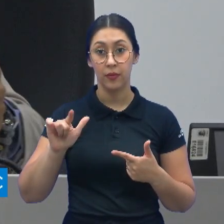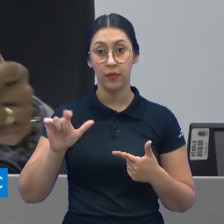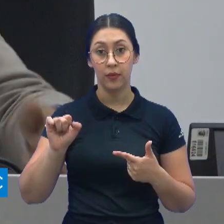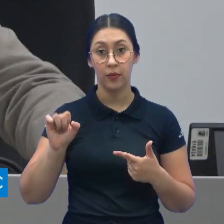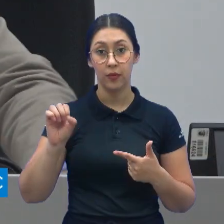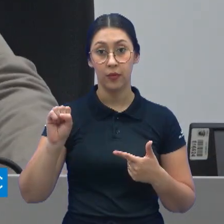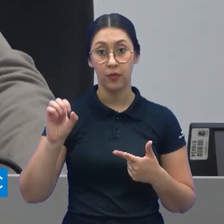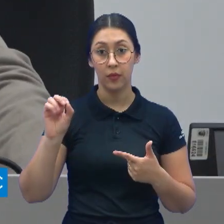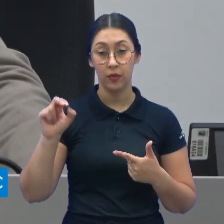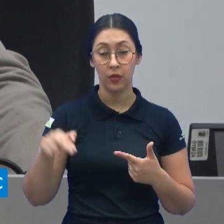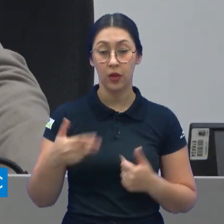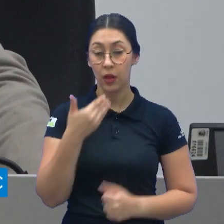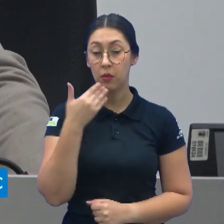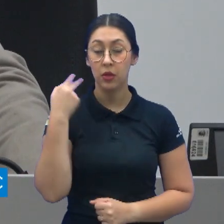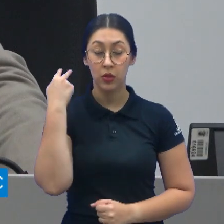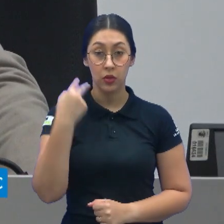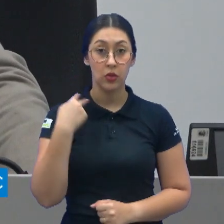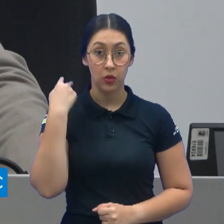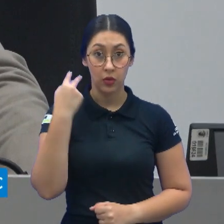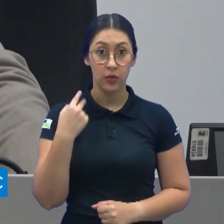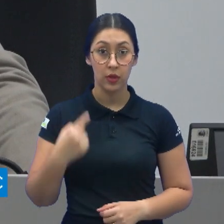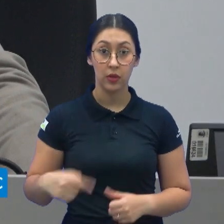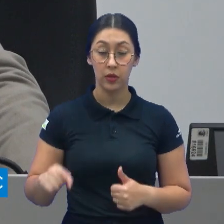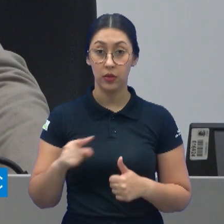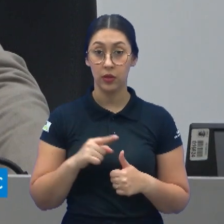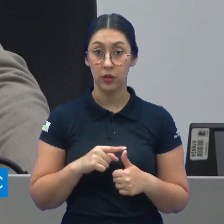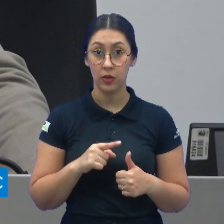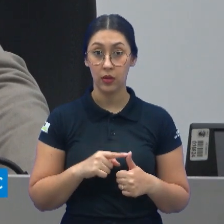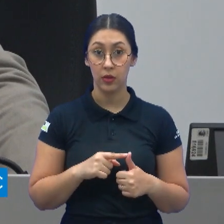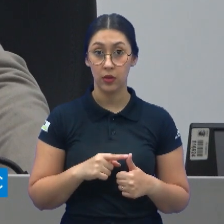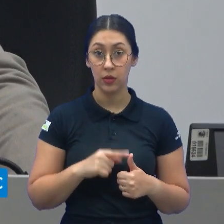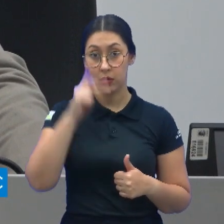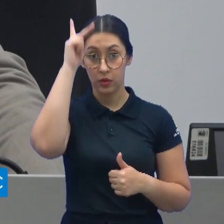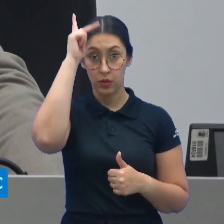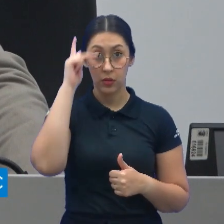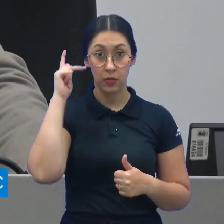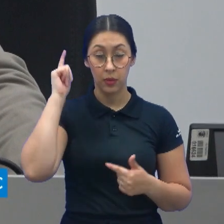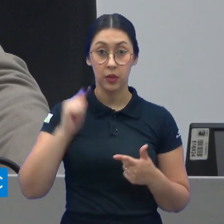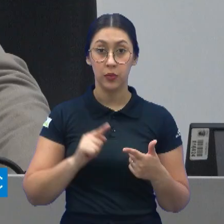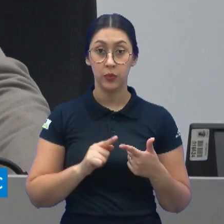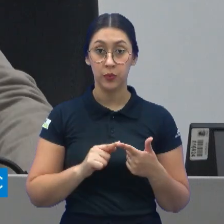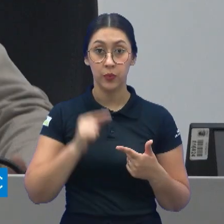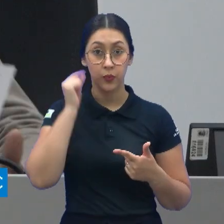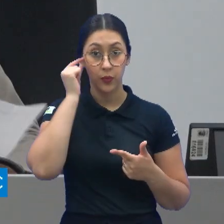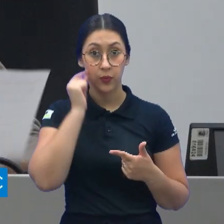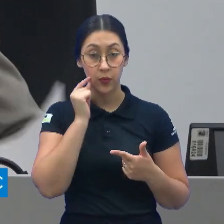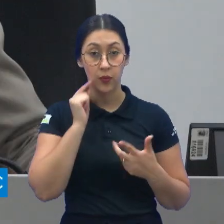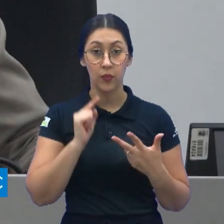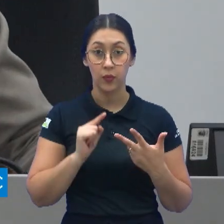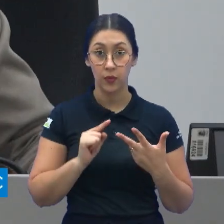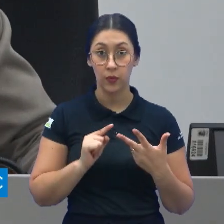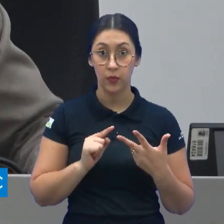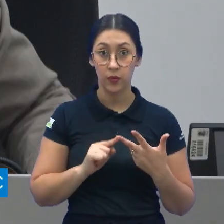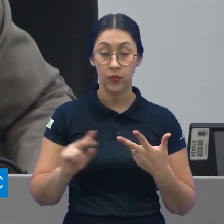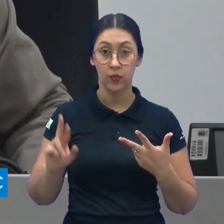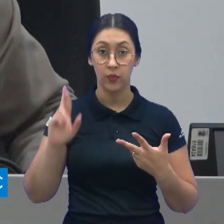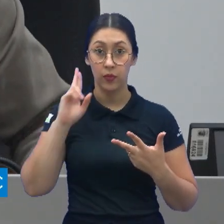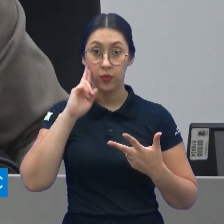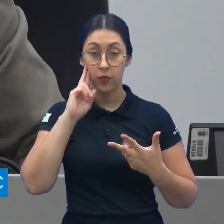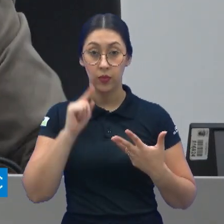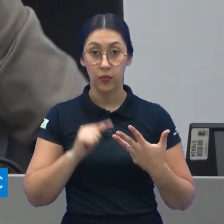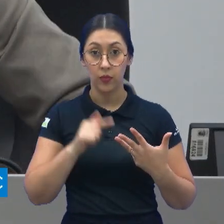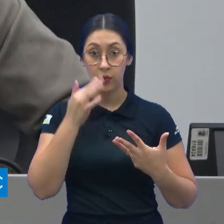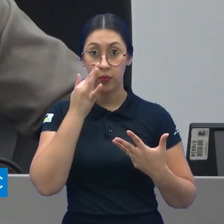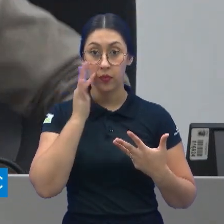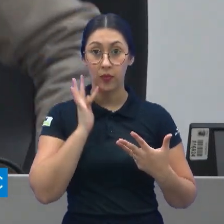A pedido dos vereadores Fernando Petiti, Gilson Campos, Renato Santiago e Fabão Zagueiro.